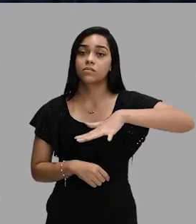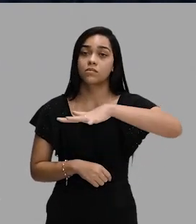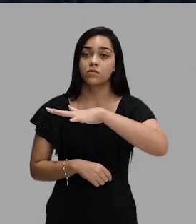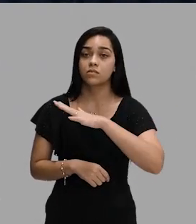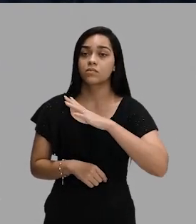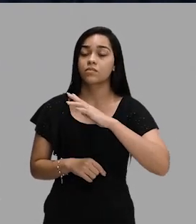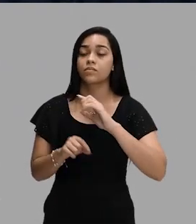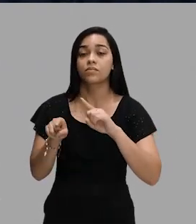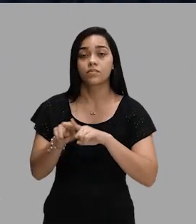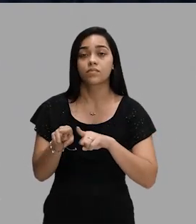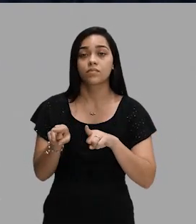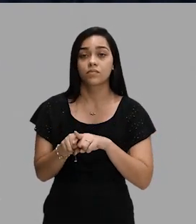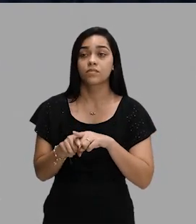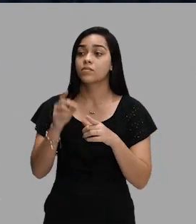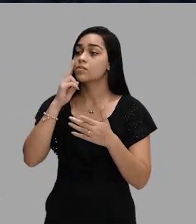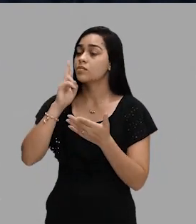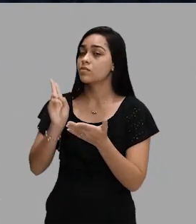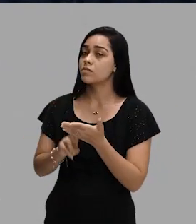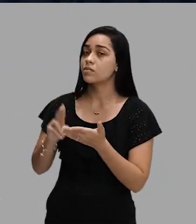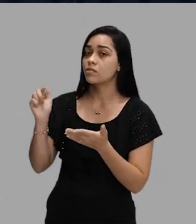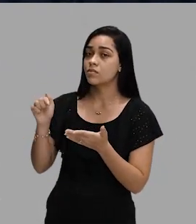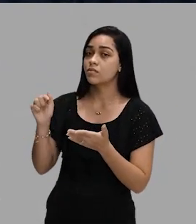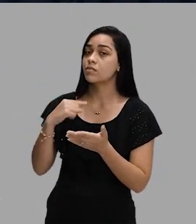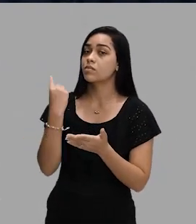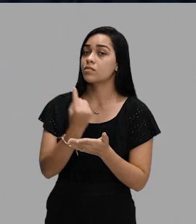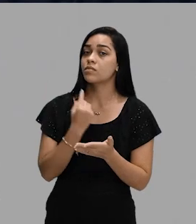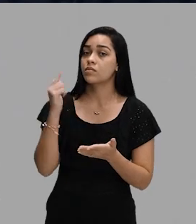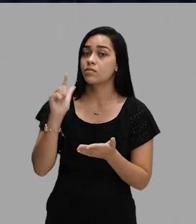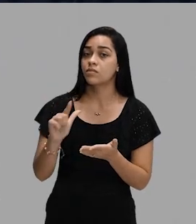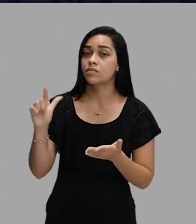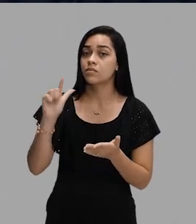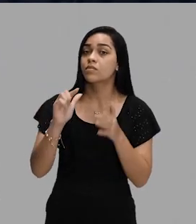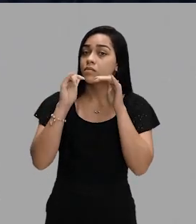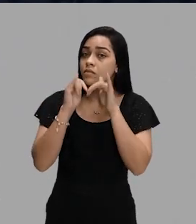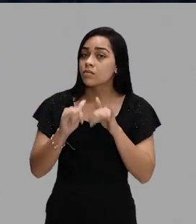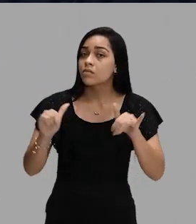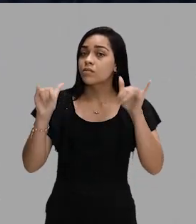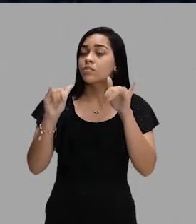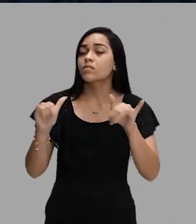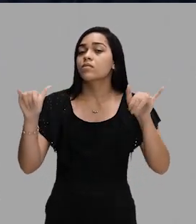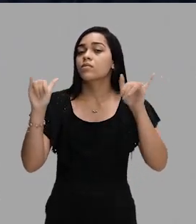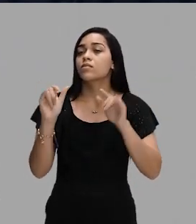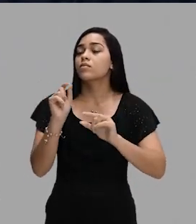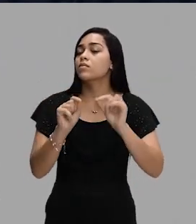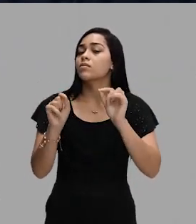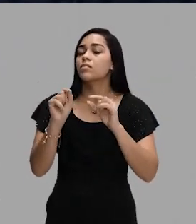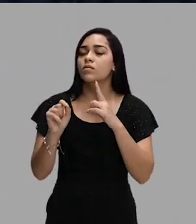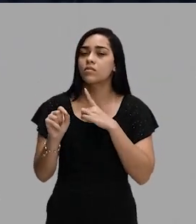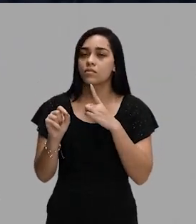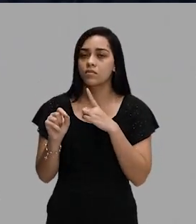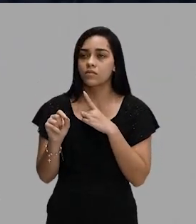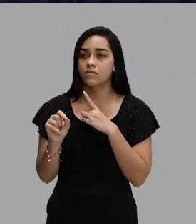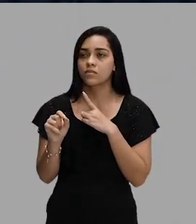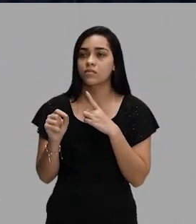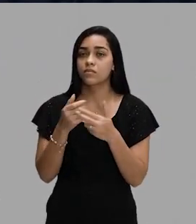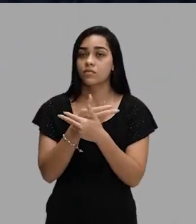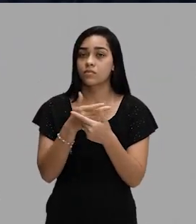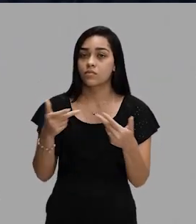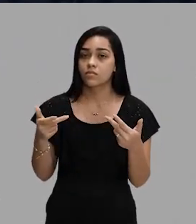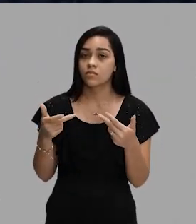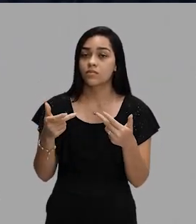os índios. E aquela carta é a nossa literatura de informação, é onde tem os